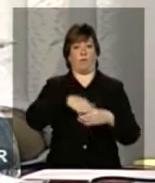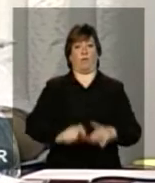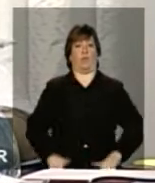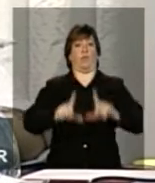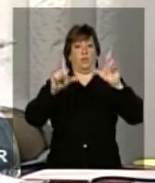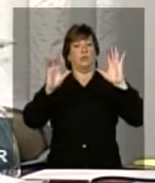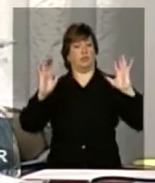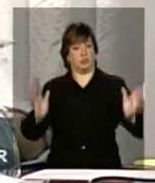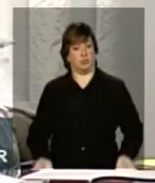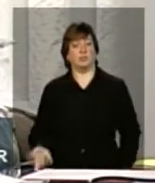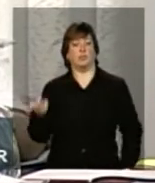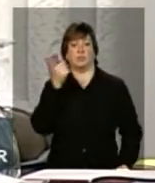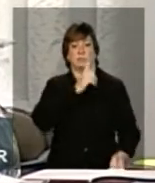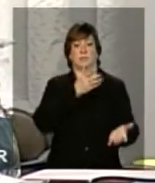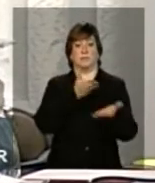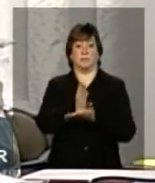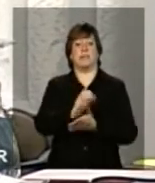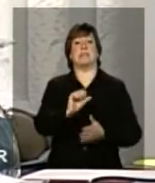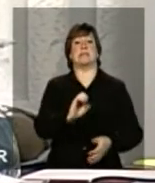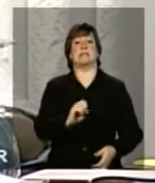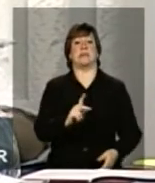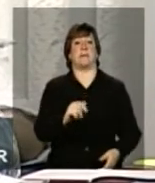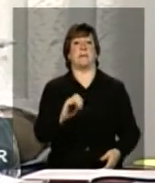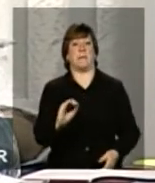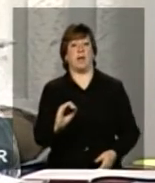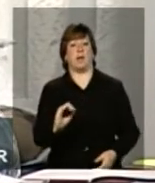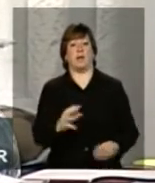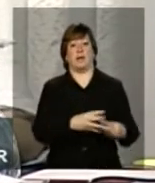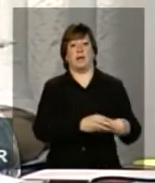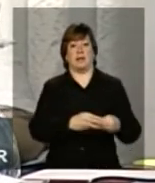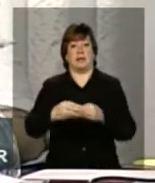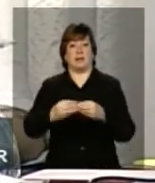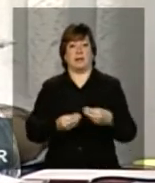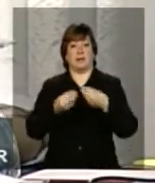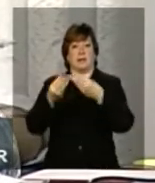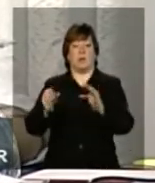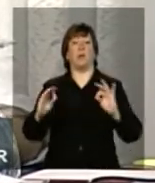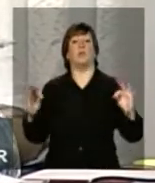e a CEPAL encaminhou